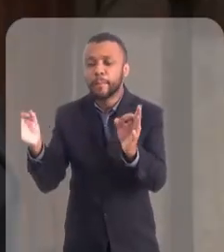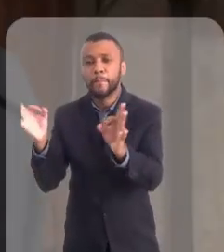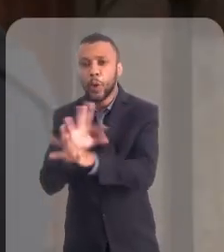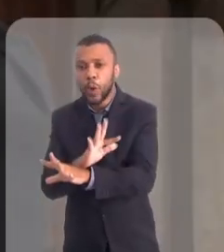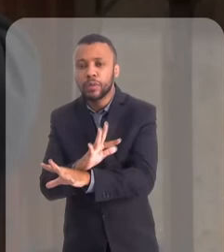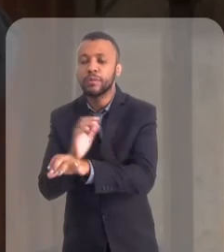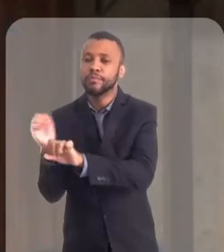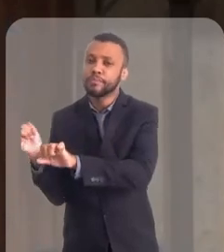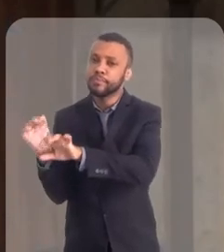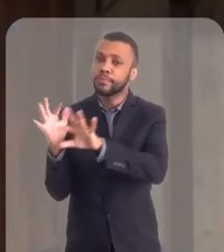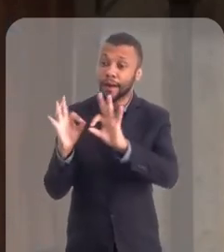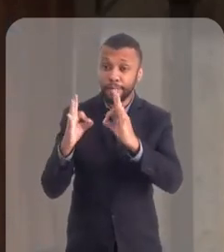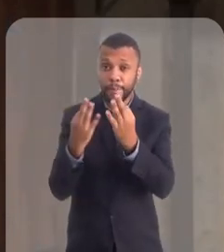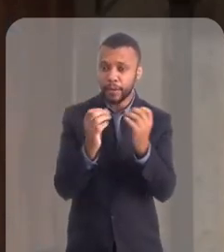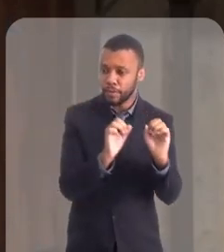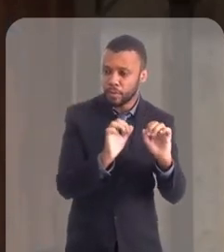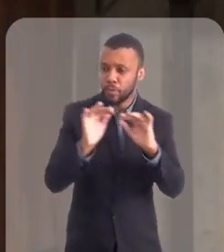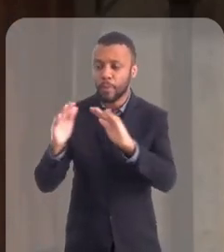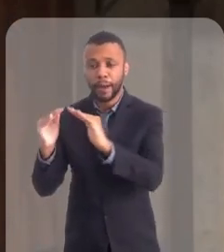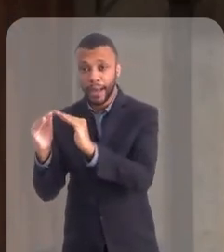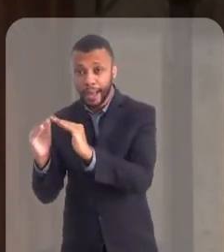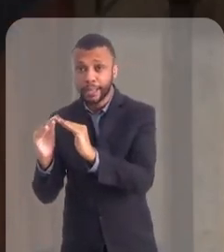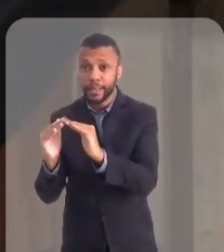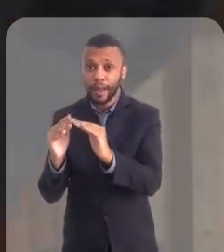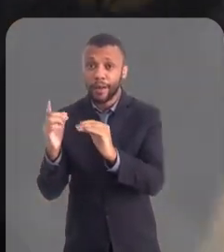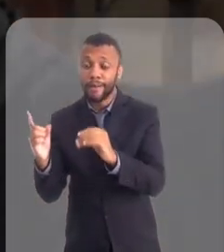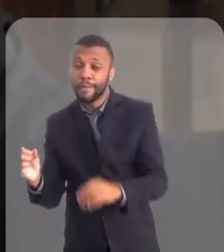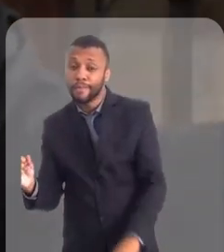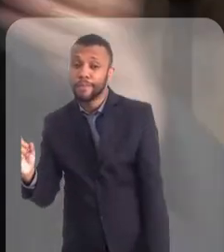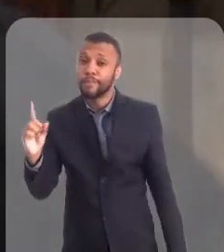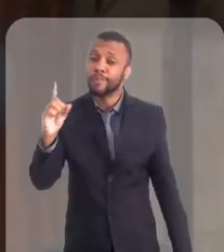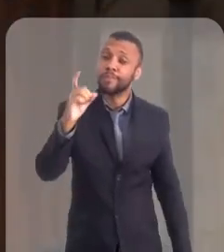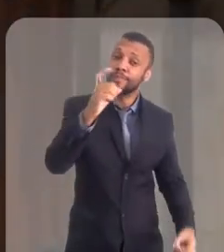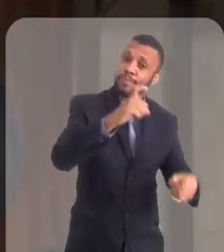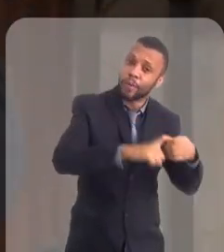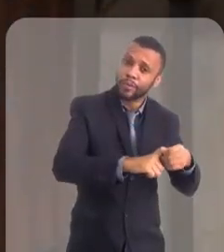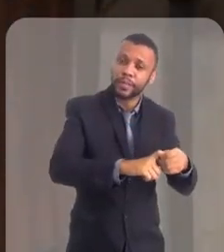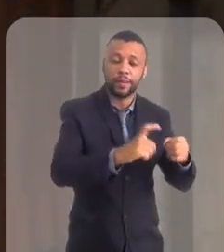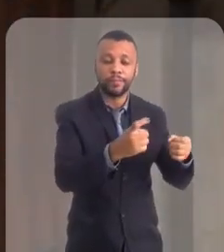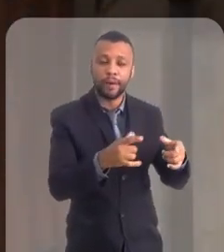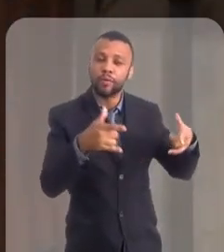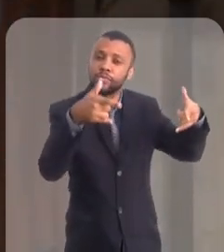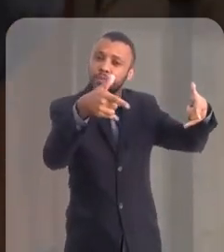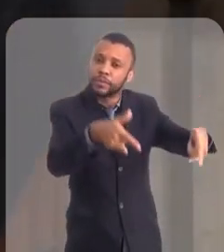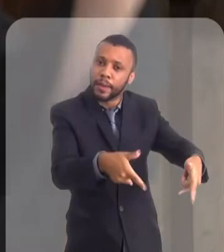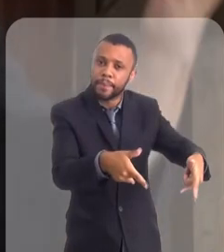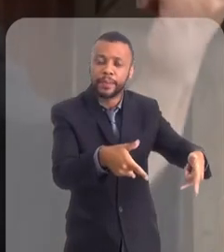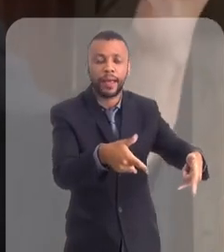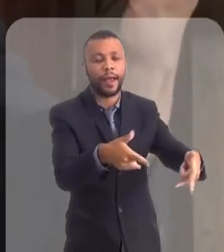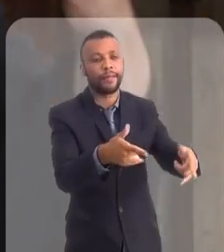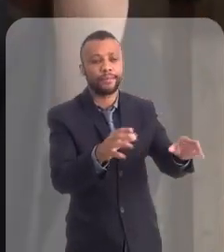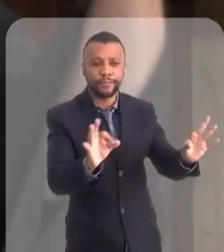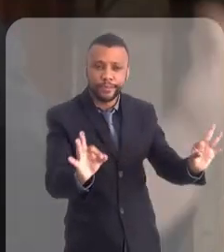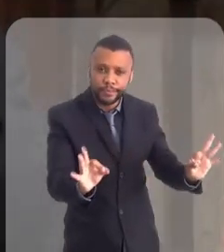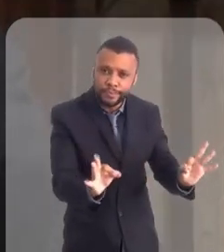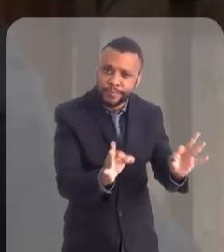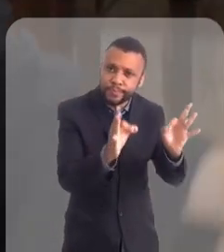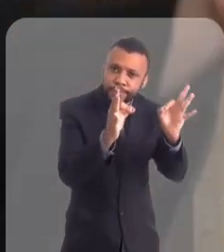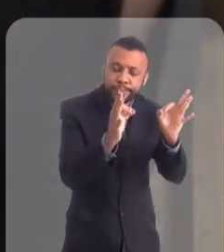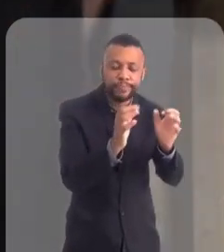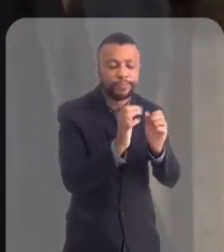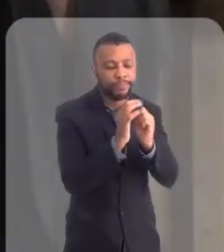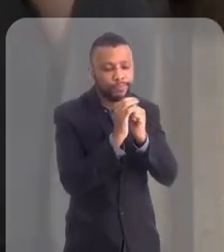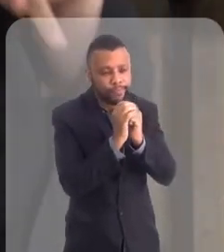a celebração, levei a família para casa, fui, eu moro aqui próximo, fui para o